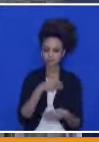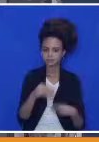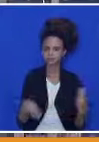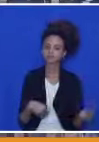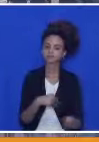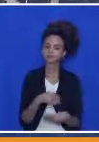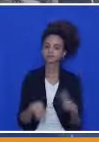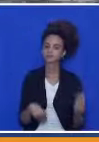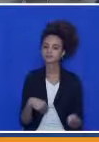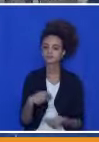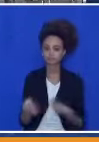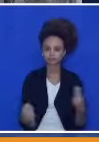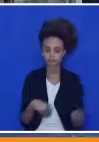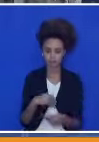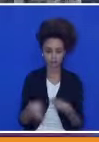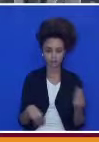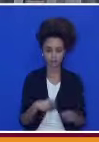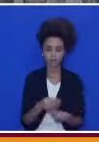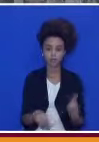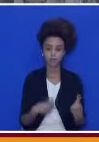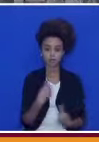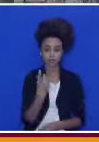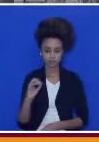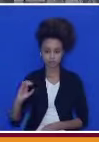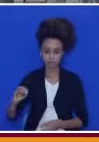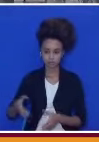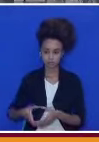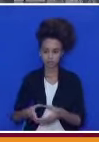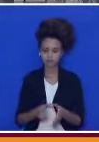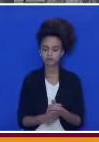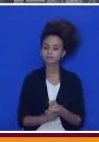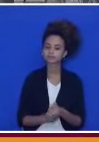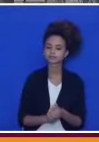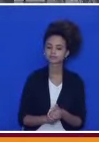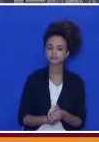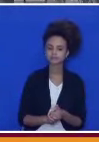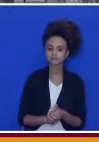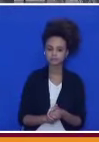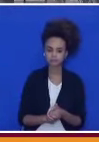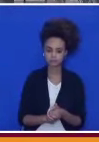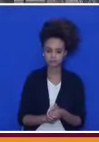Globo carregado, embaralhando 100 bolas numeradas de 01 a 00.